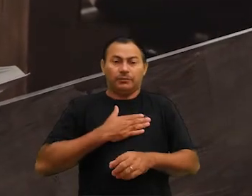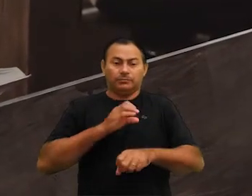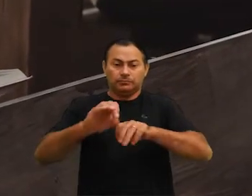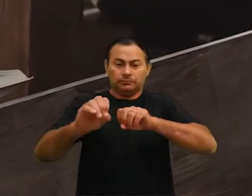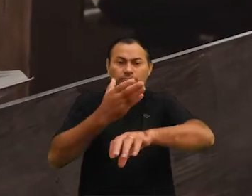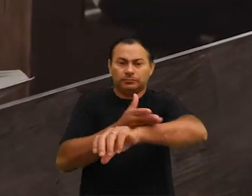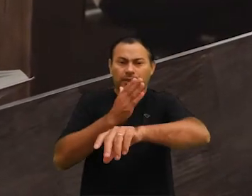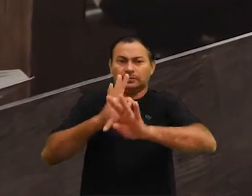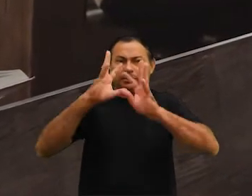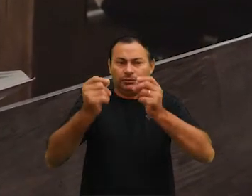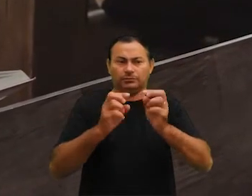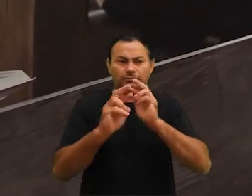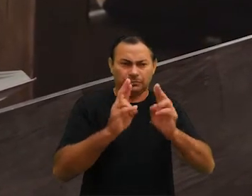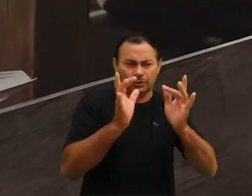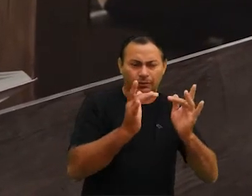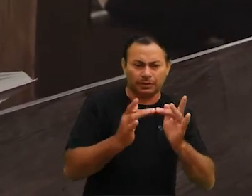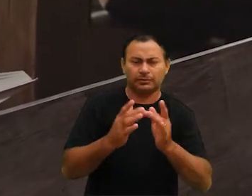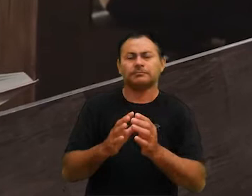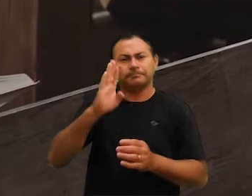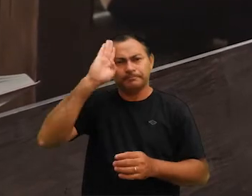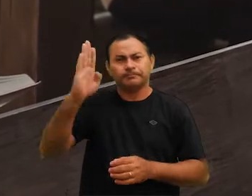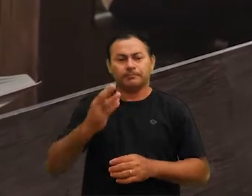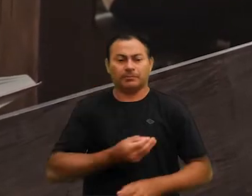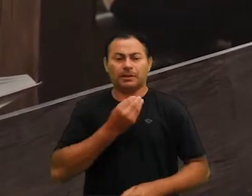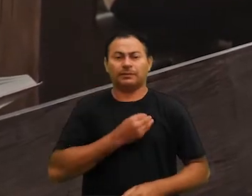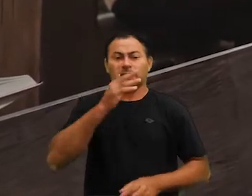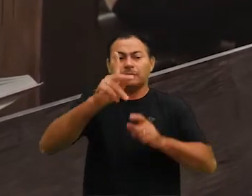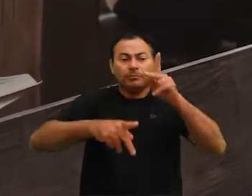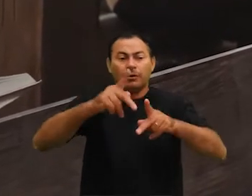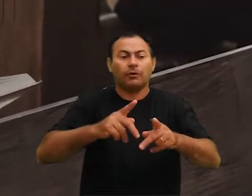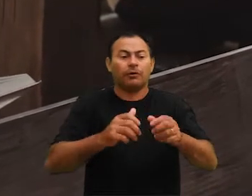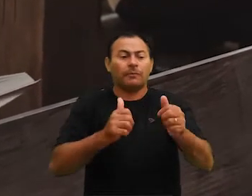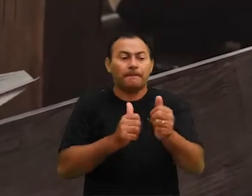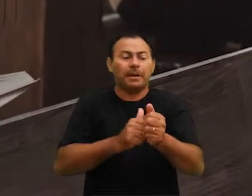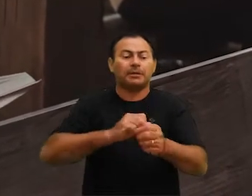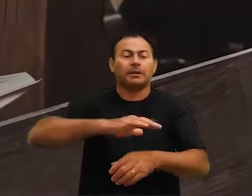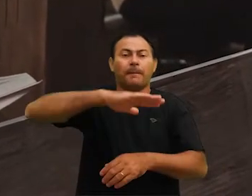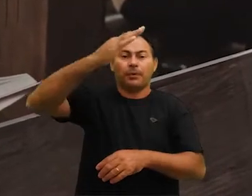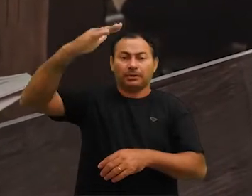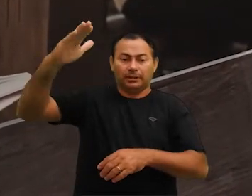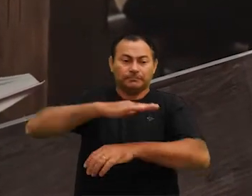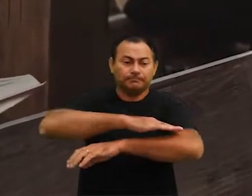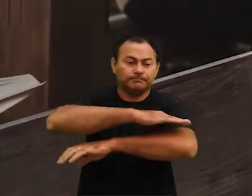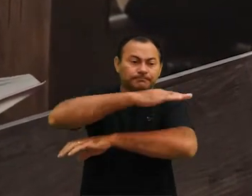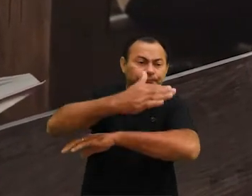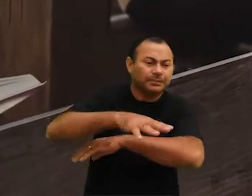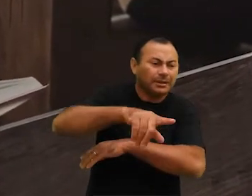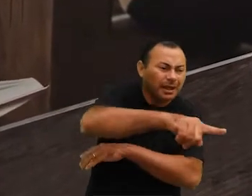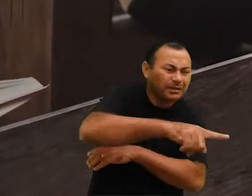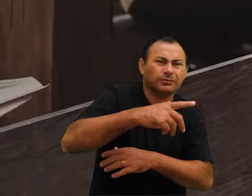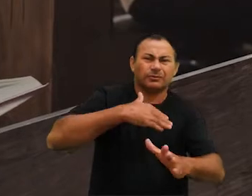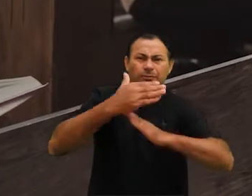ensino em prática em todos os seus relacionamentos e principalmente na vida daquele povo no sopé da montanha, com todos os seus